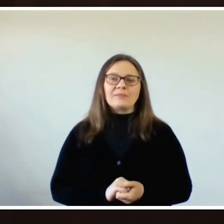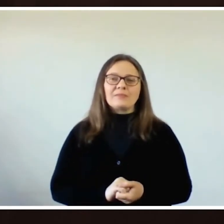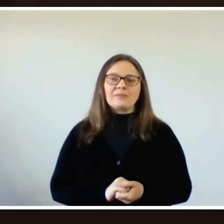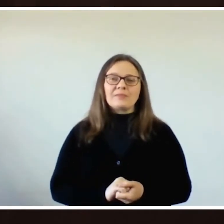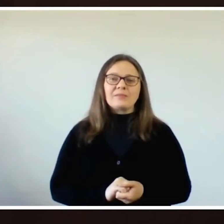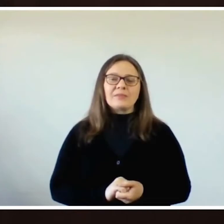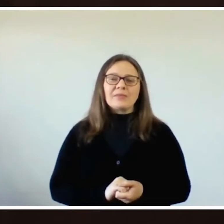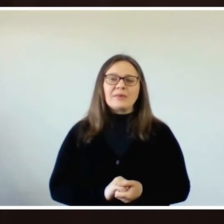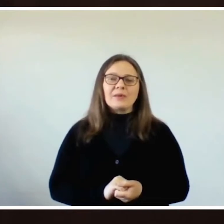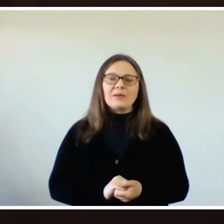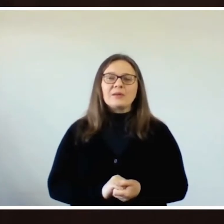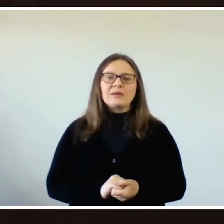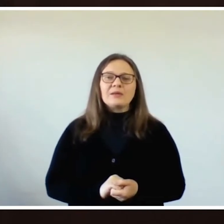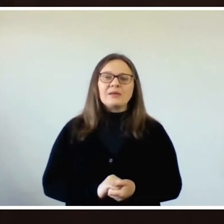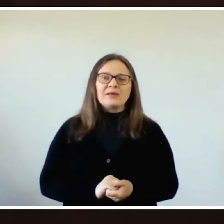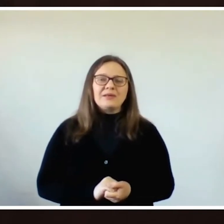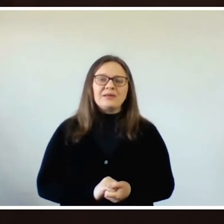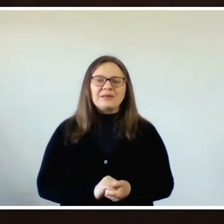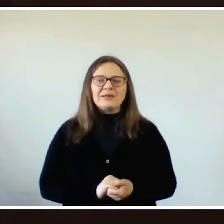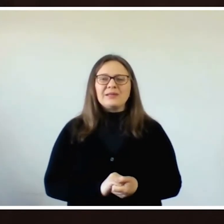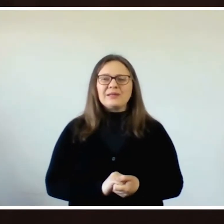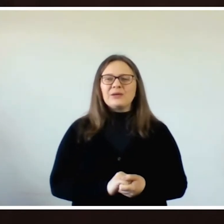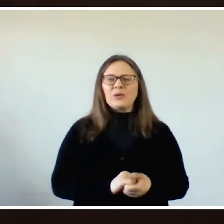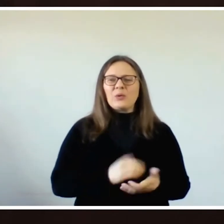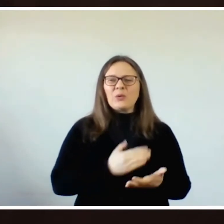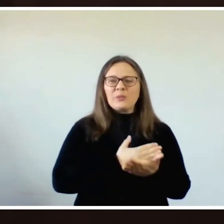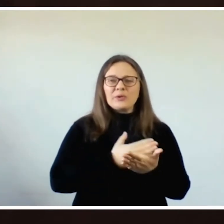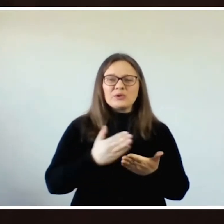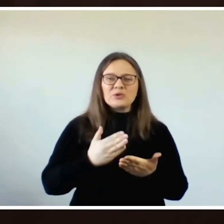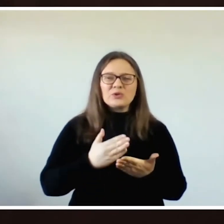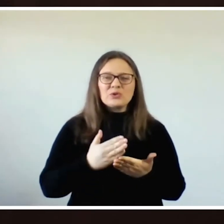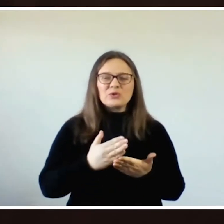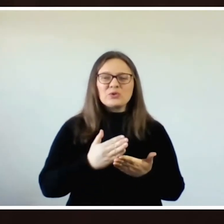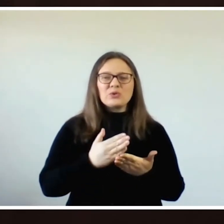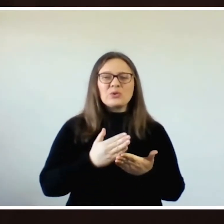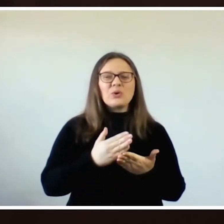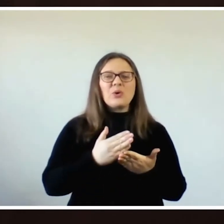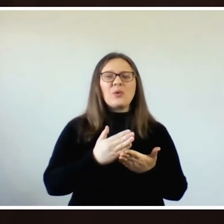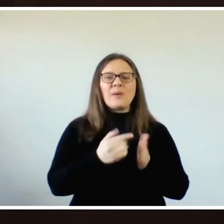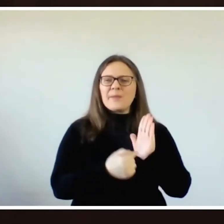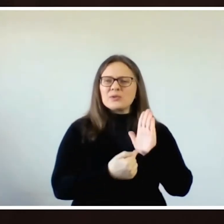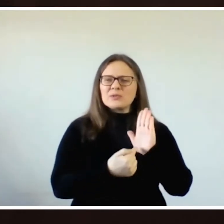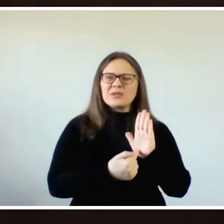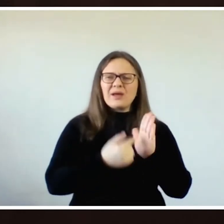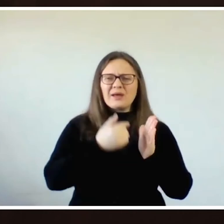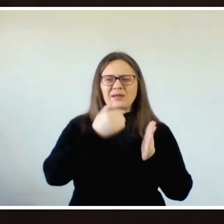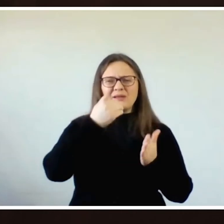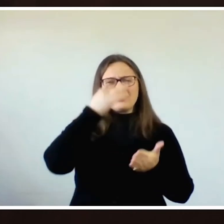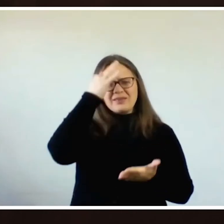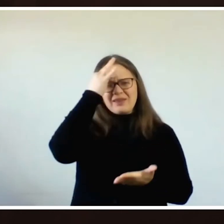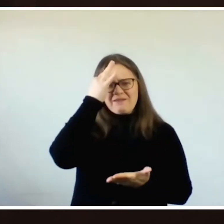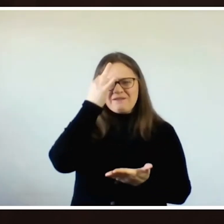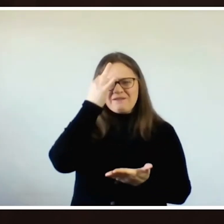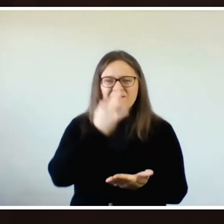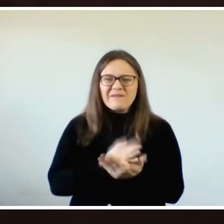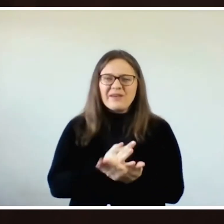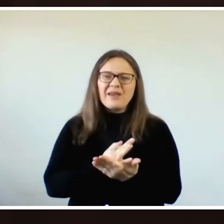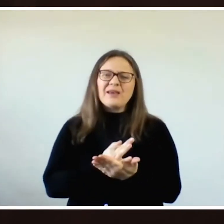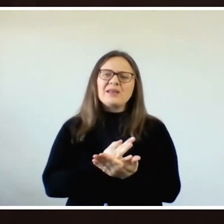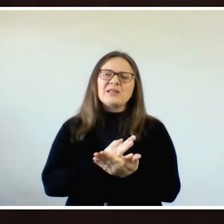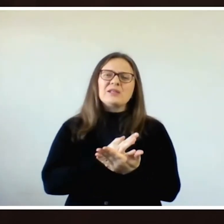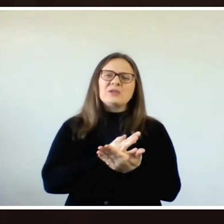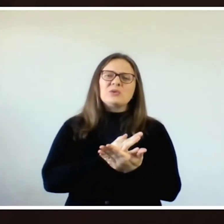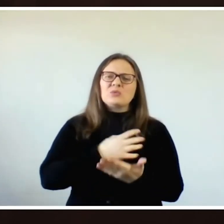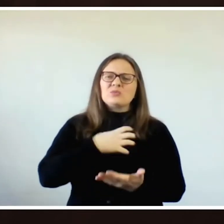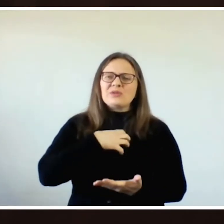pura. E o Ário defendia essa heresia e tentando puxar para o lado da